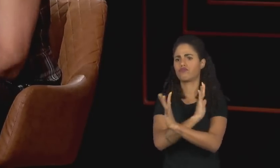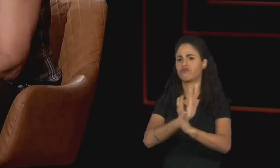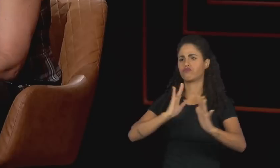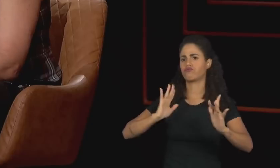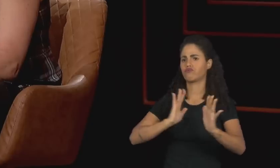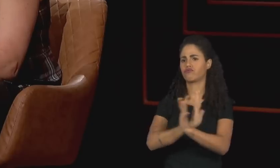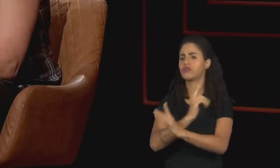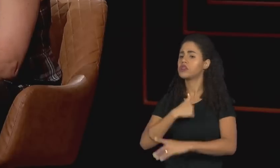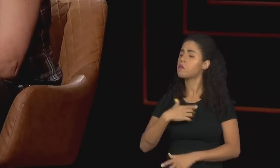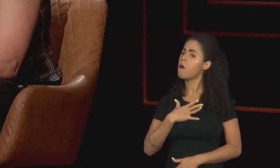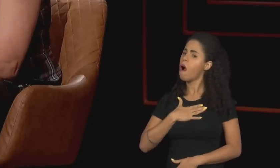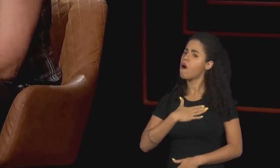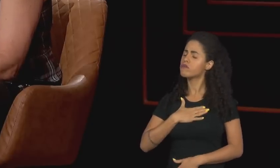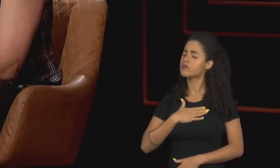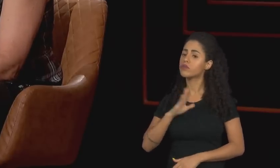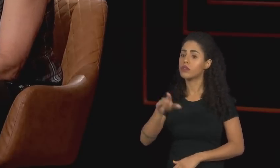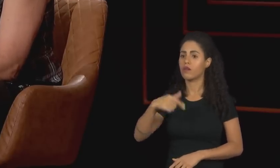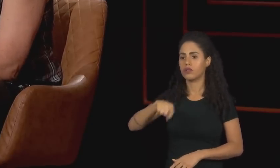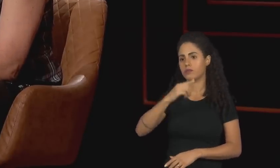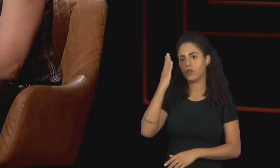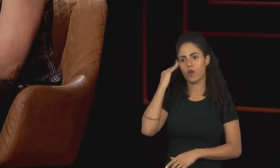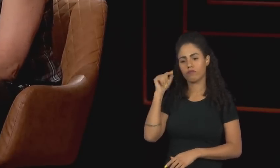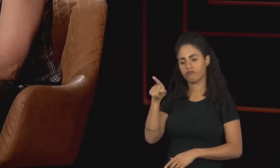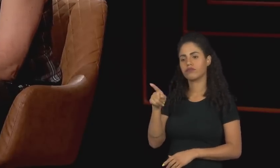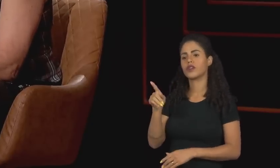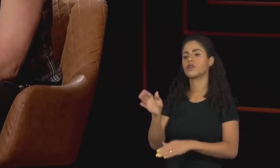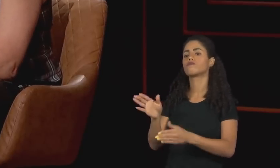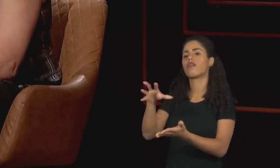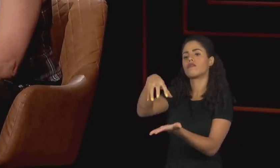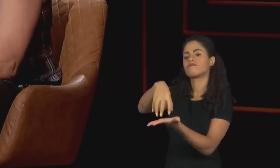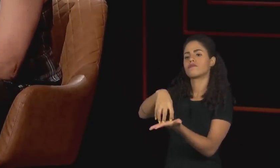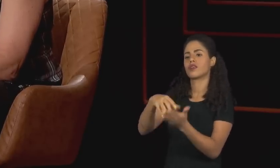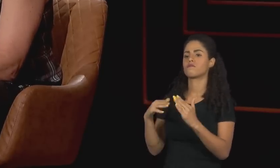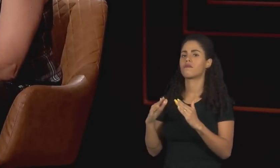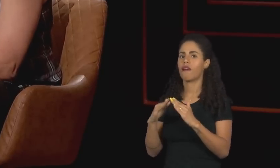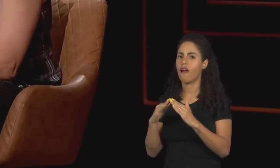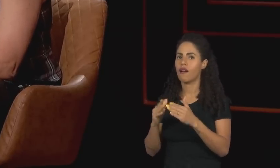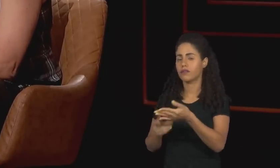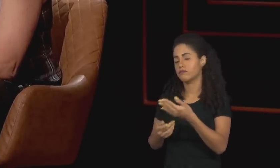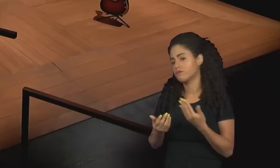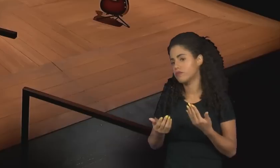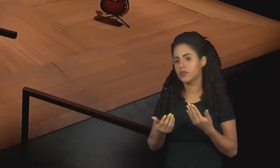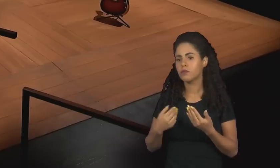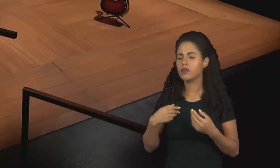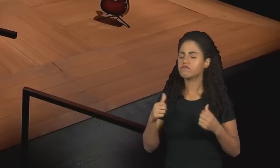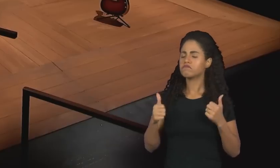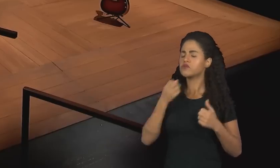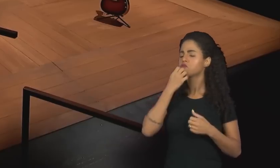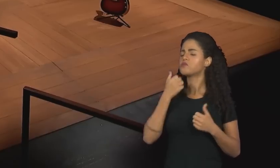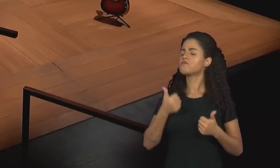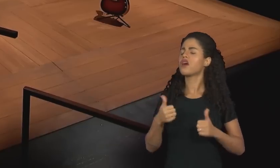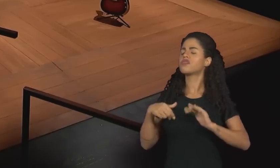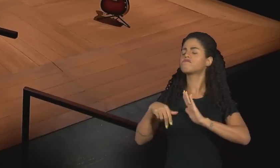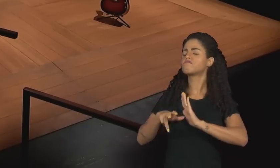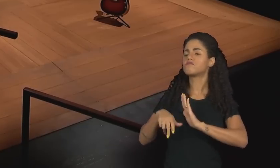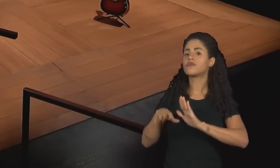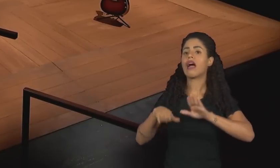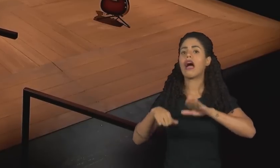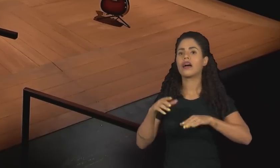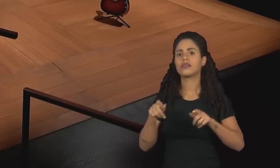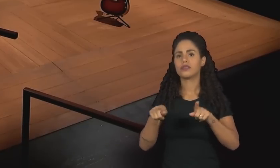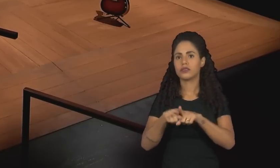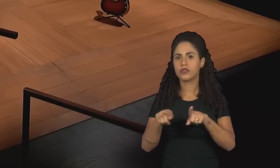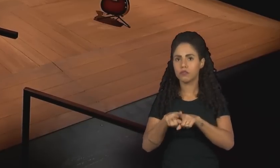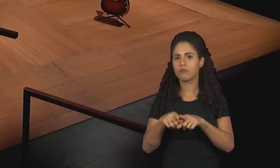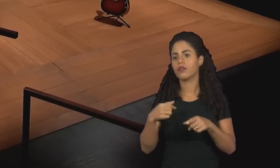eu gosto disso. Então, todo mundo sabe que eu moro ali, onde eu moro, tá ligado? Quando eu quero também ficar de boa, eu corro com o meu capuz,